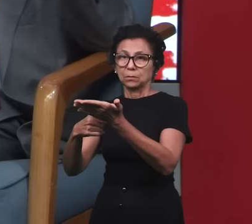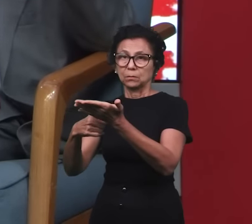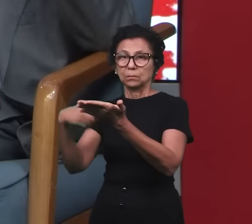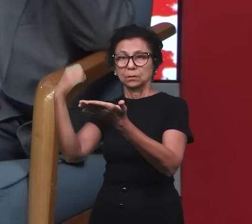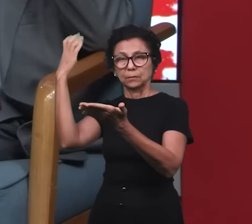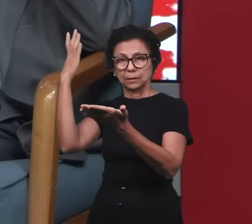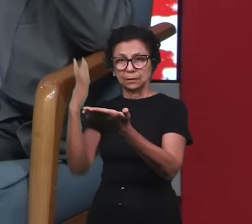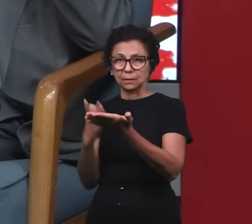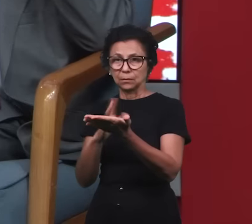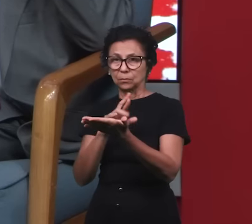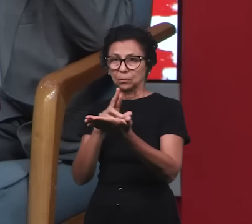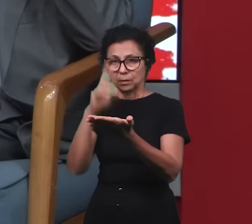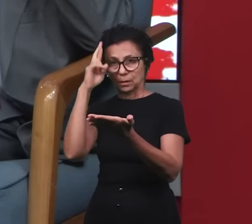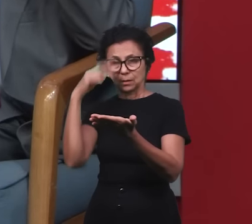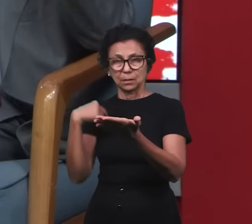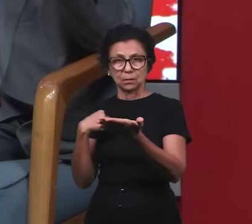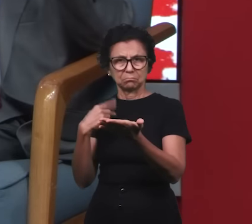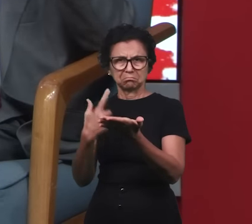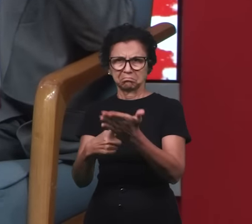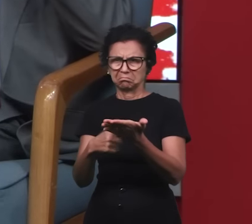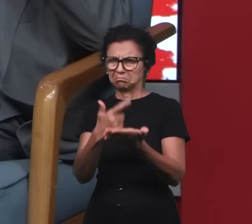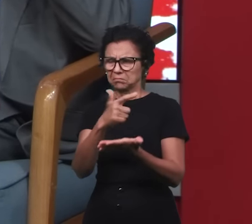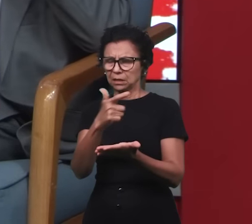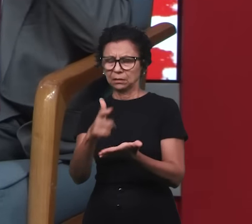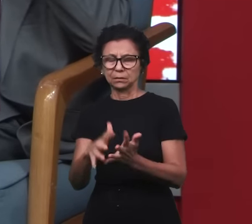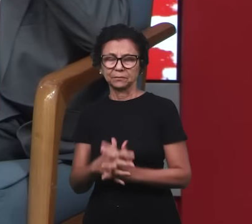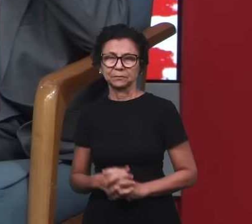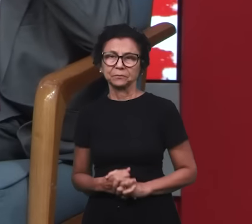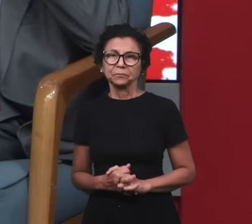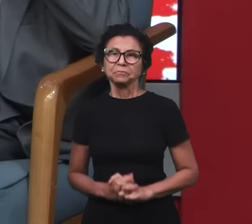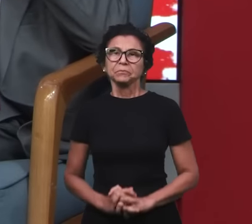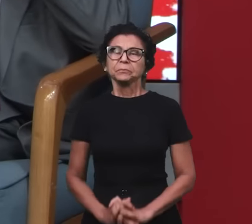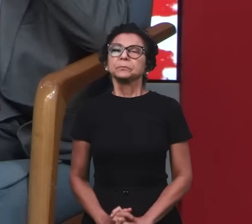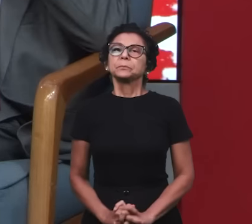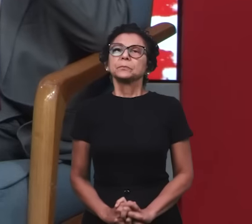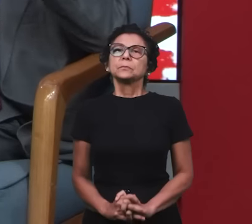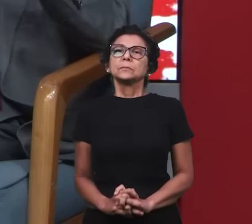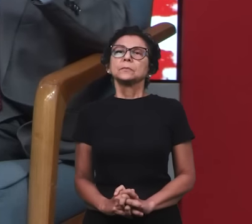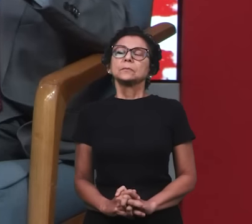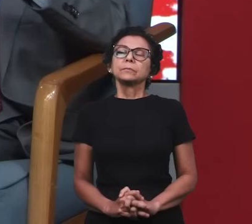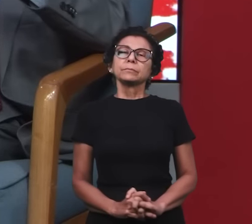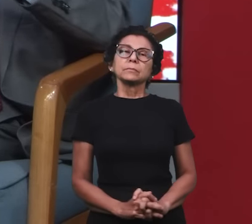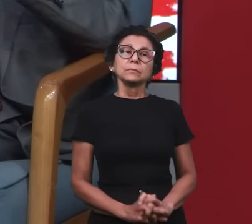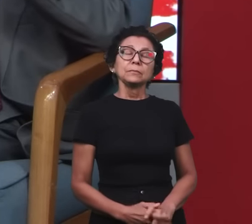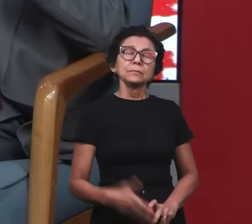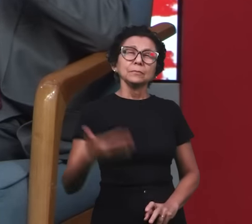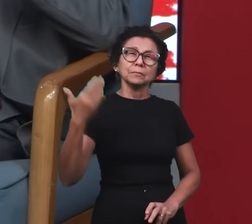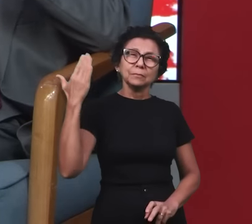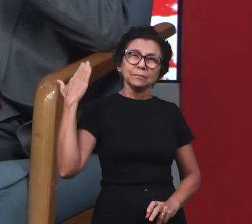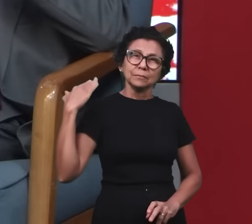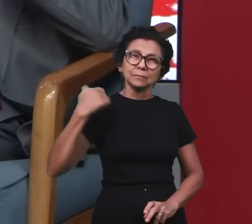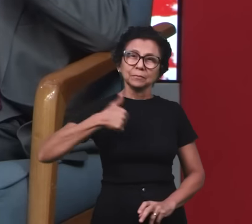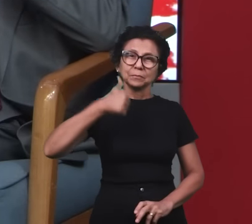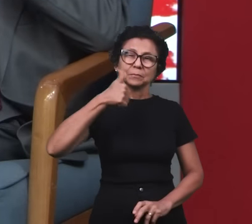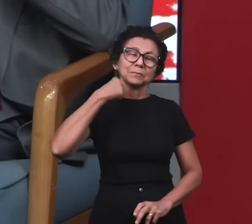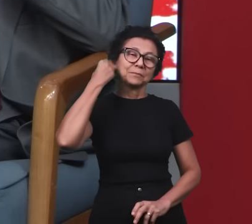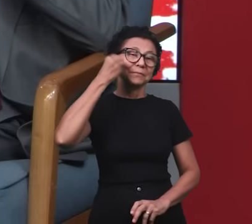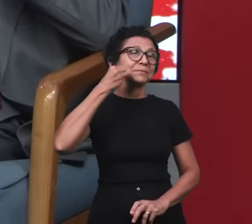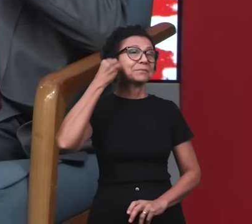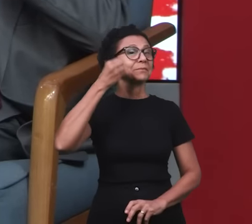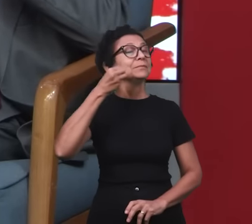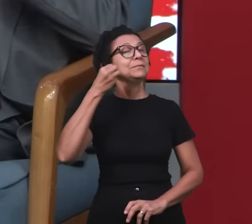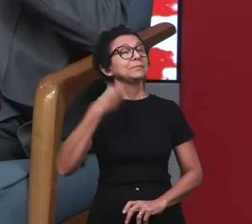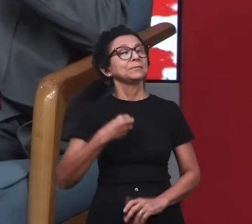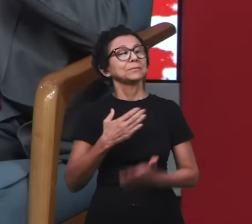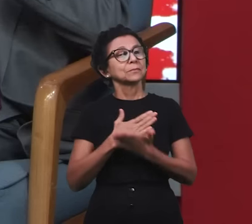com a razão. Então foi isso que aconteceu naquela primeira experiência